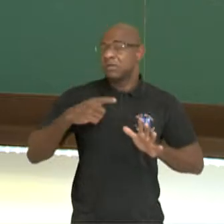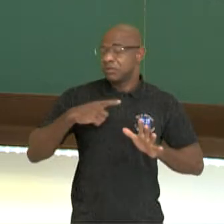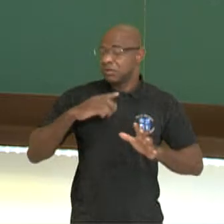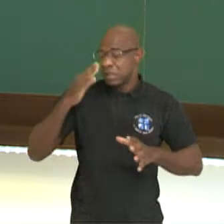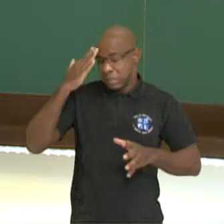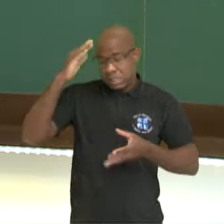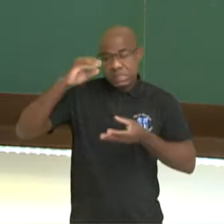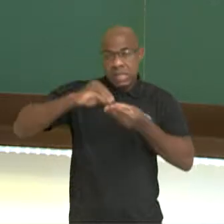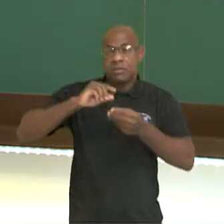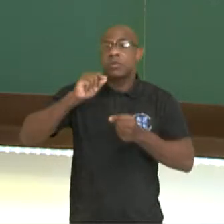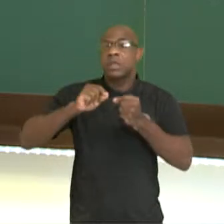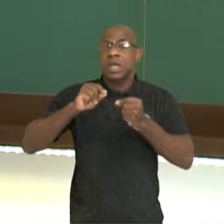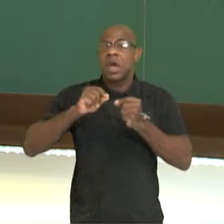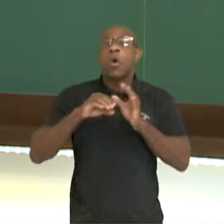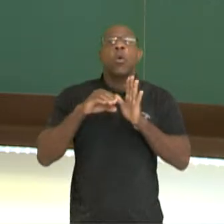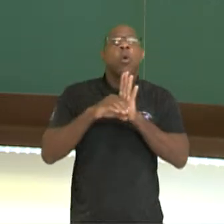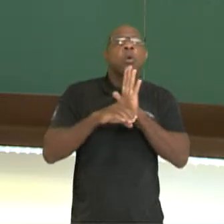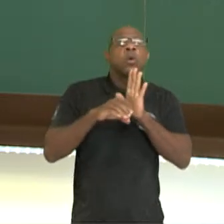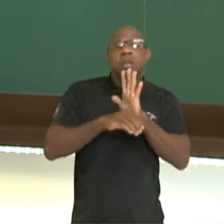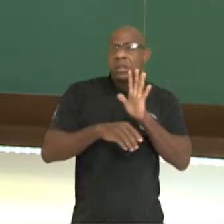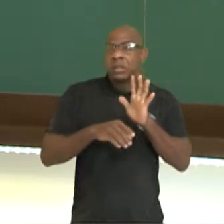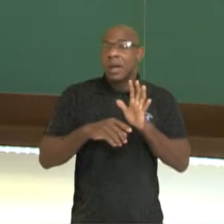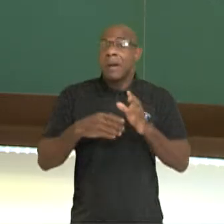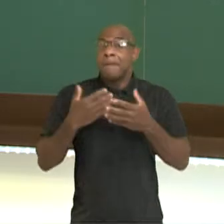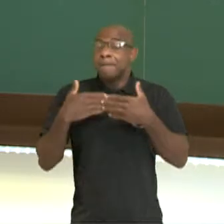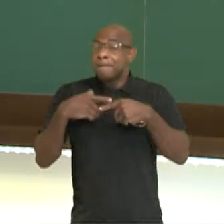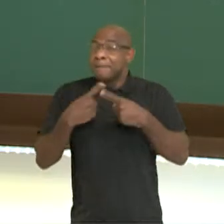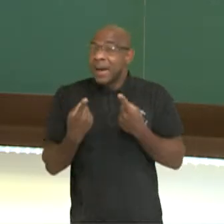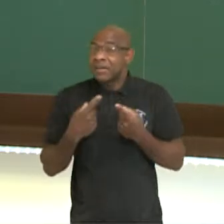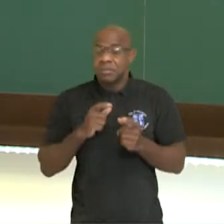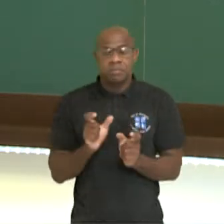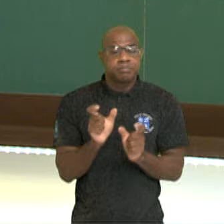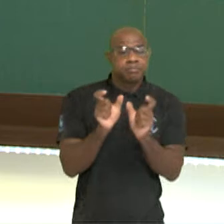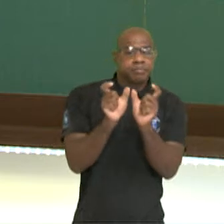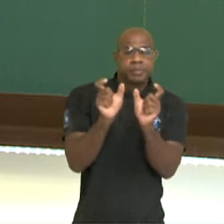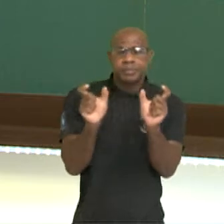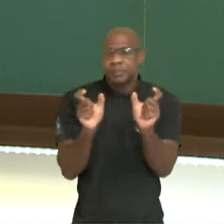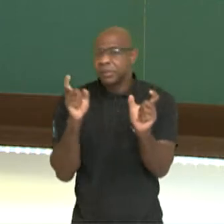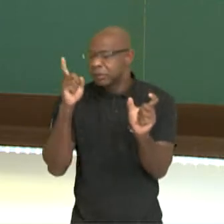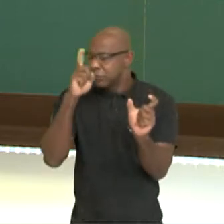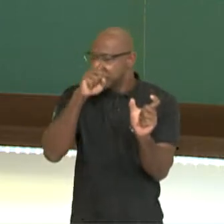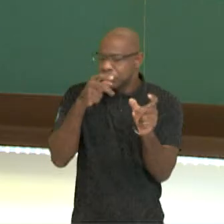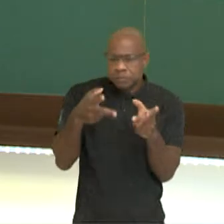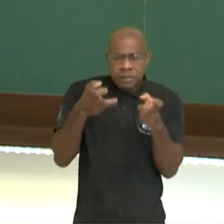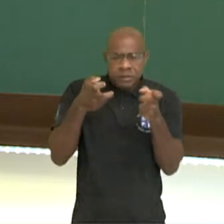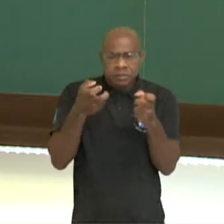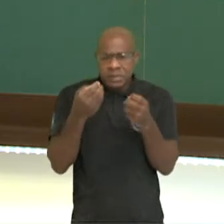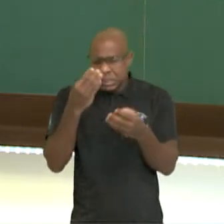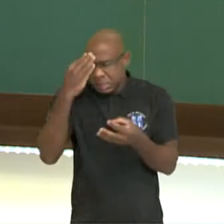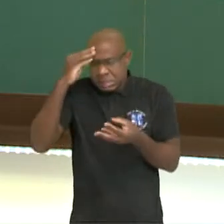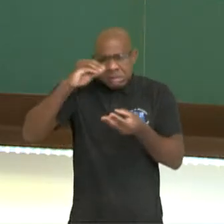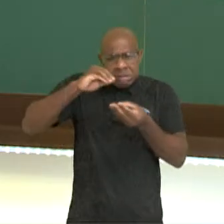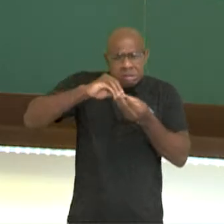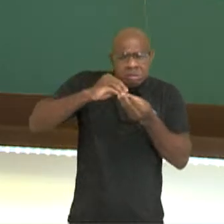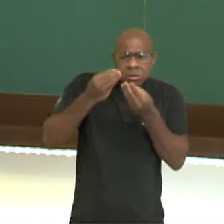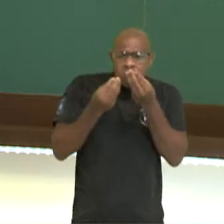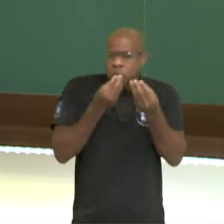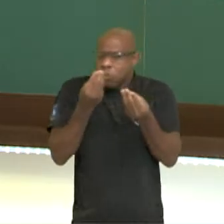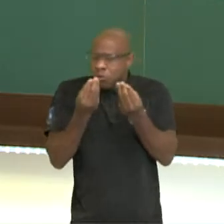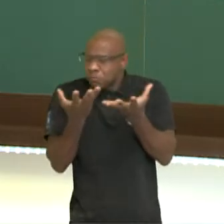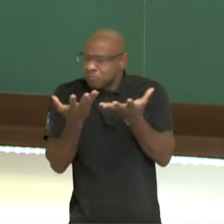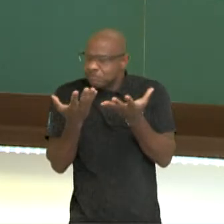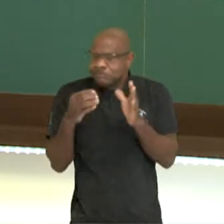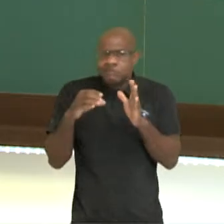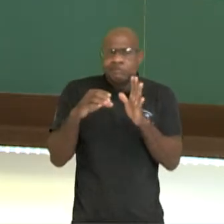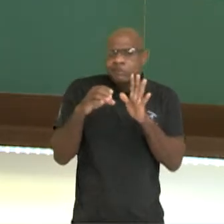dificuldade de discorrer a respeito daquele termo. Assim como muita gente também vai ter dificuldade de falar sobre a superfície da esfera. Como é